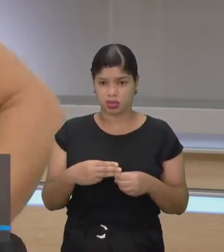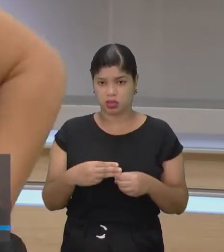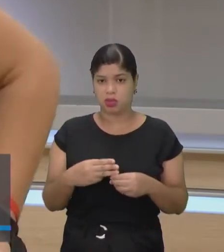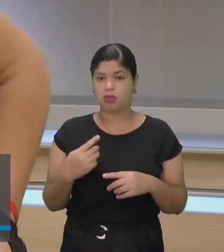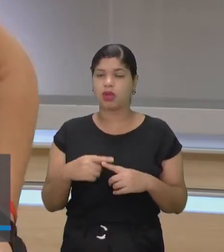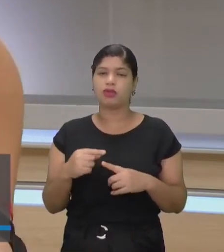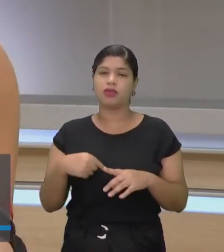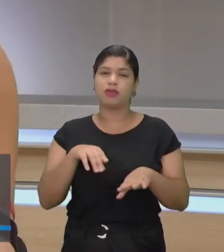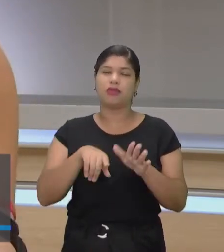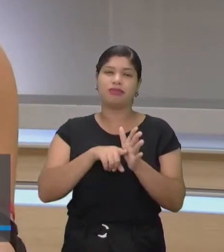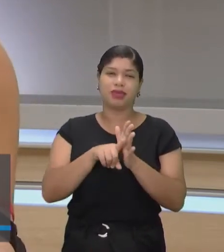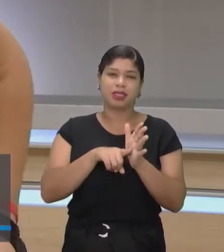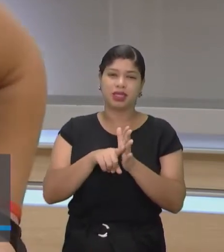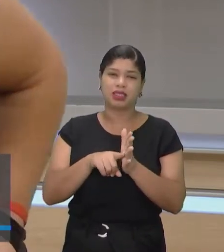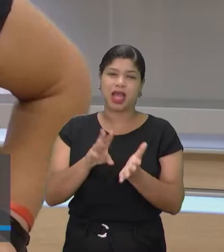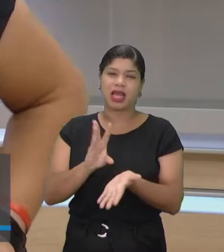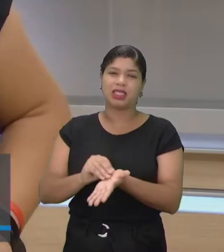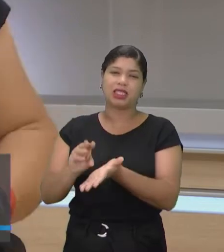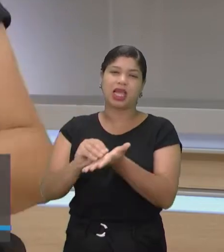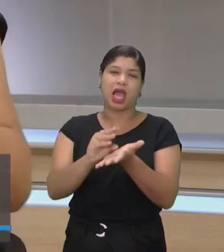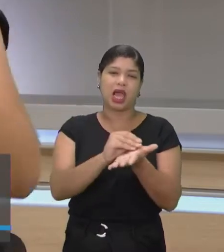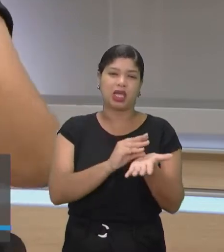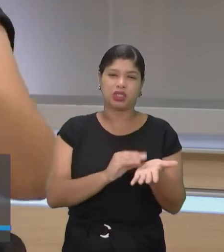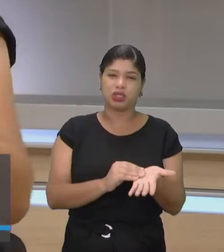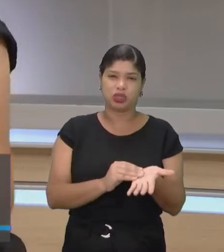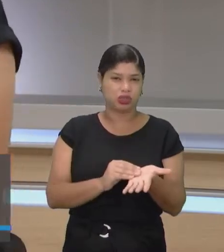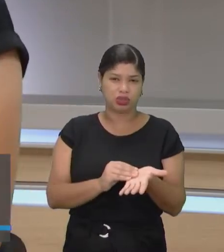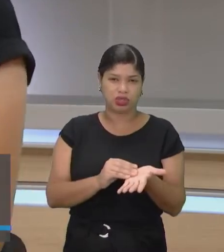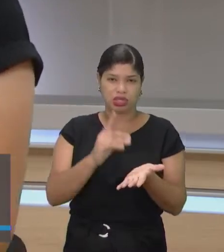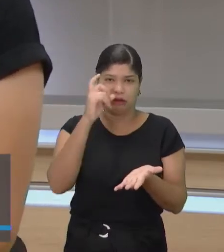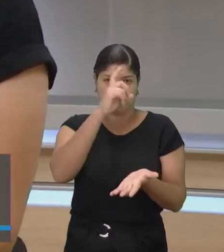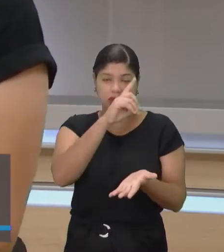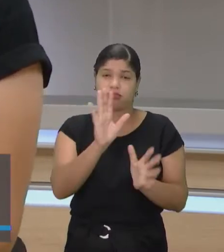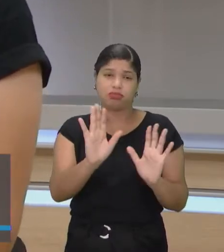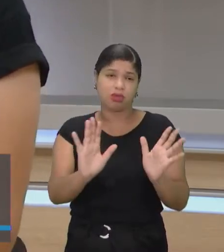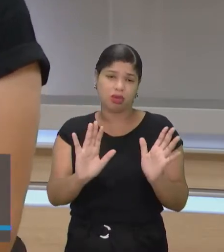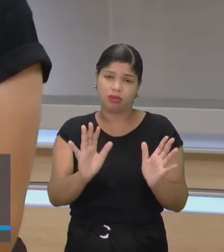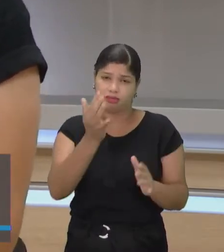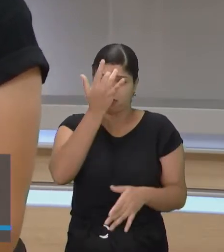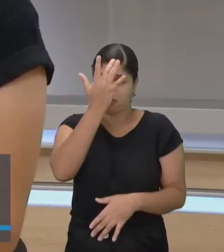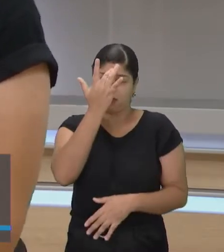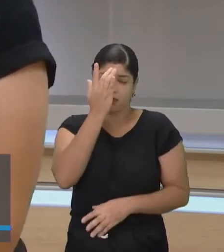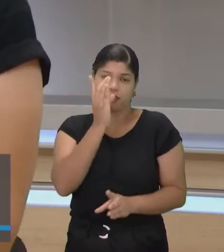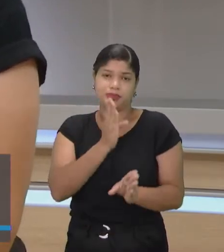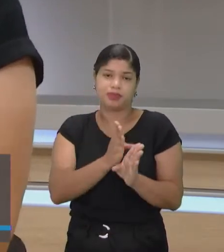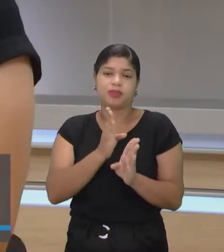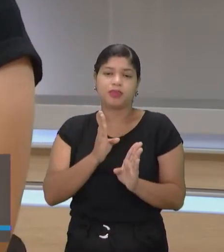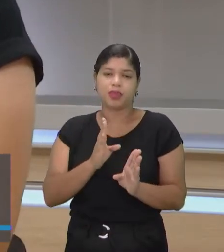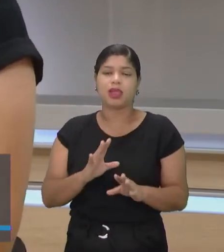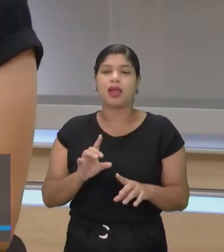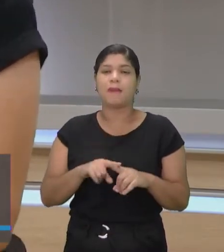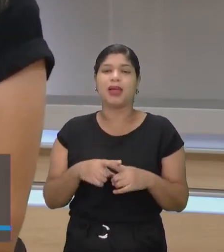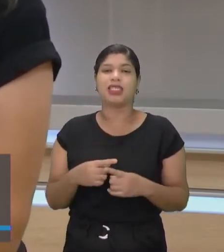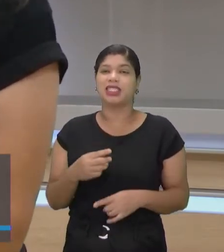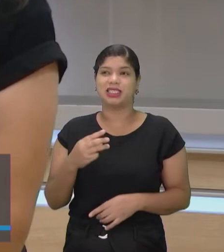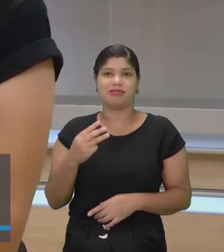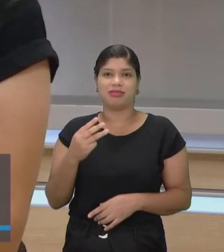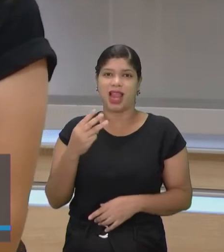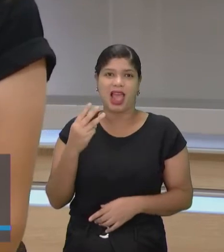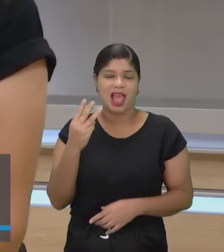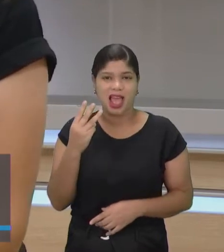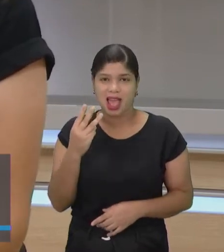não são dados assim que você vai jogar e é a coisa mais simples de achar. Mas, assim, também não vai demorar 3 dias